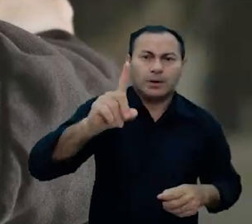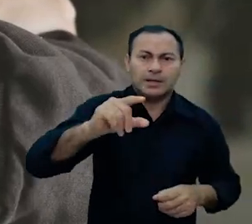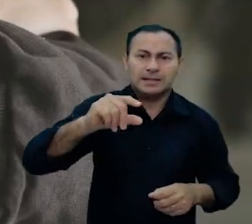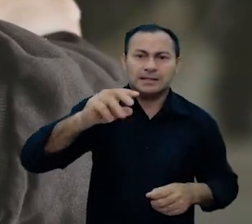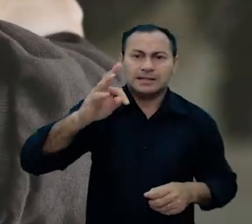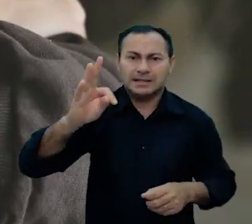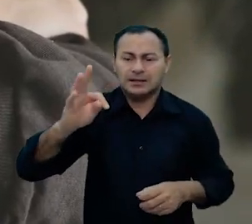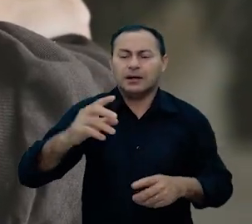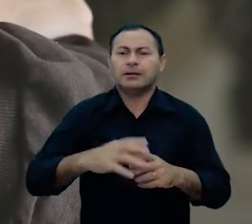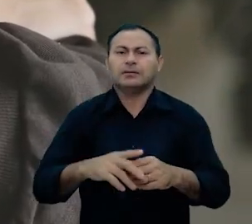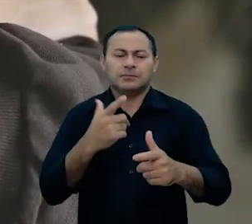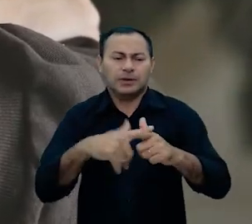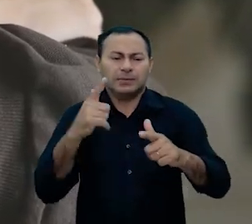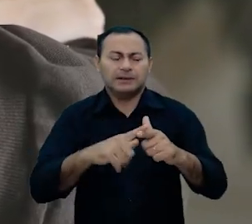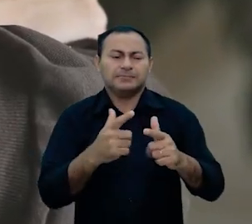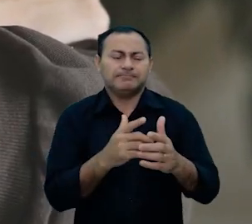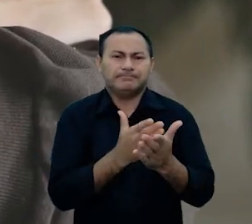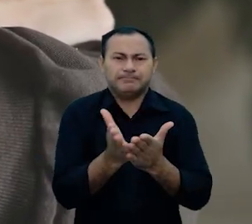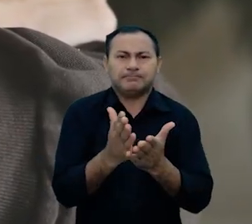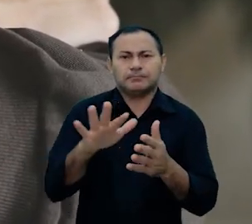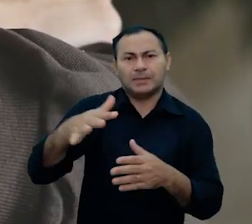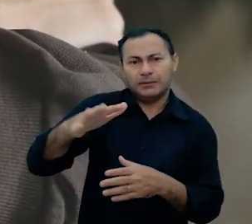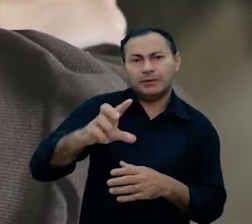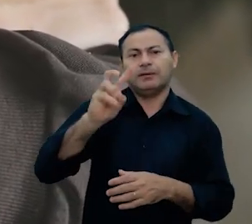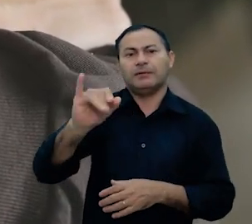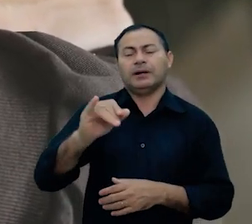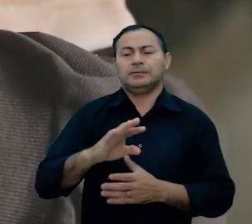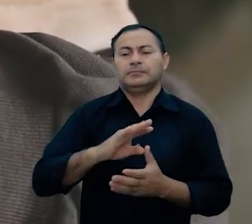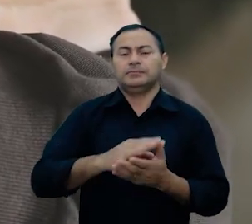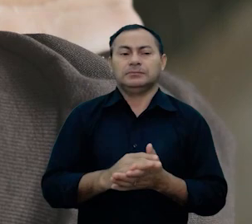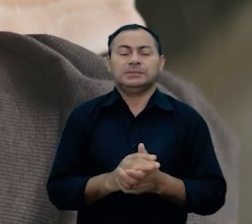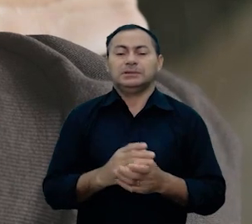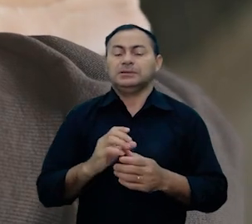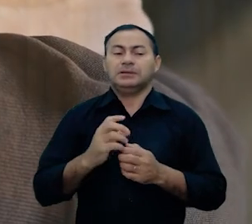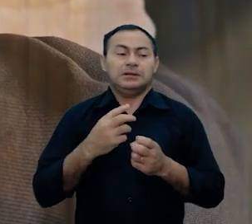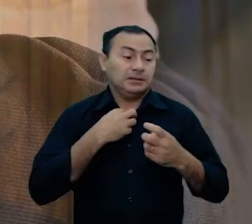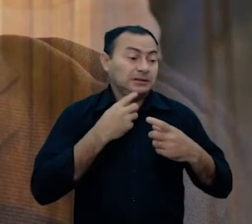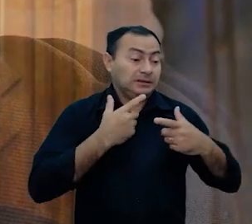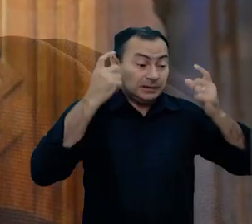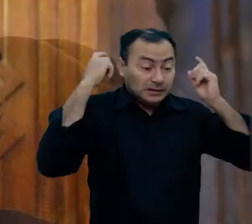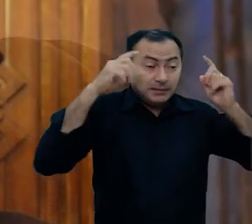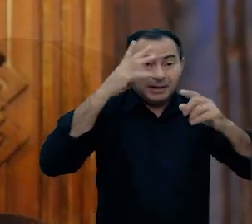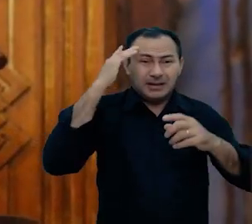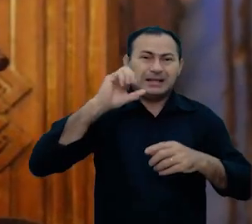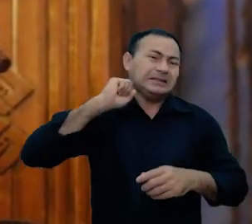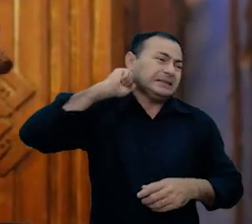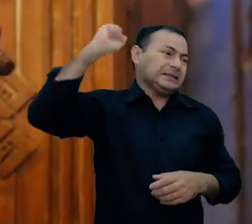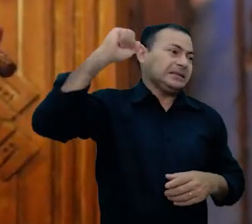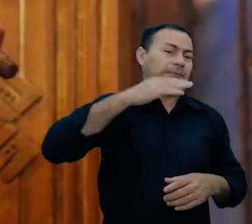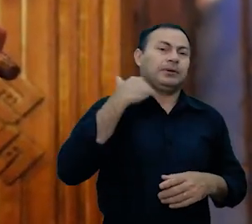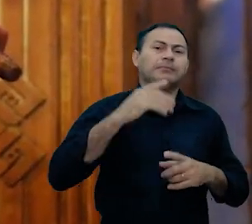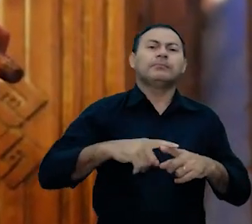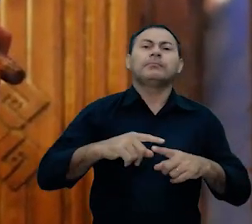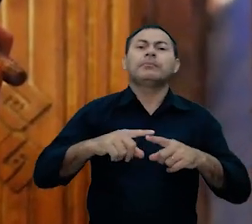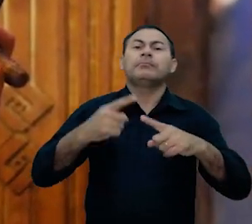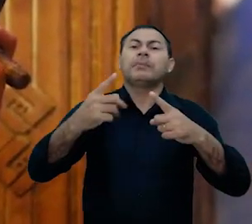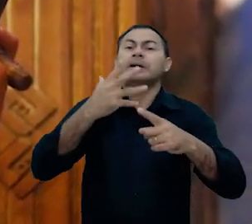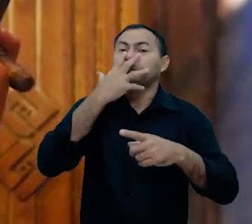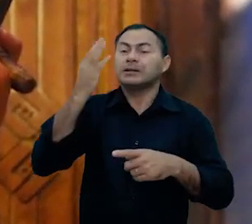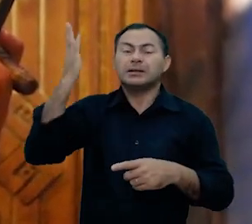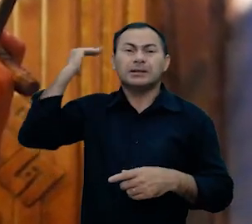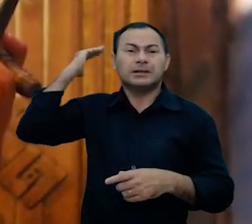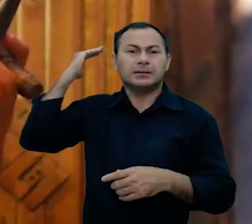por problemas e ouvir Stravinsky, provavelmente vai sair e enforcar-se. Parece que as pessoas nos tempos de Davi entendiam